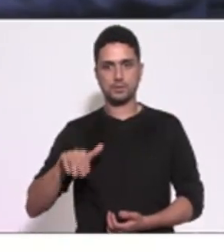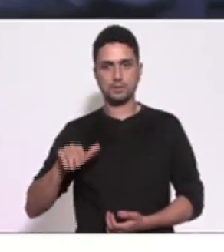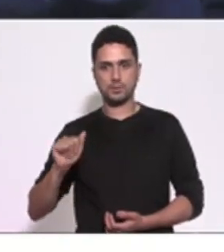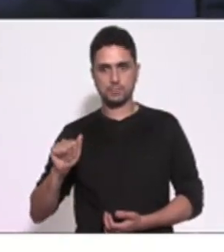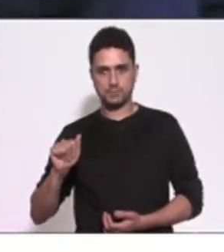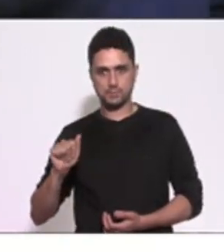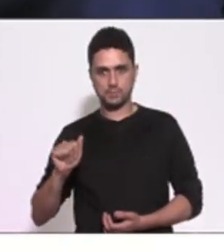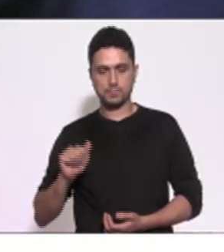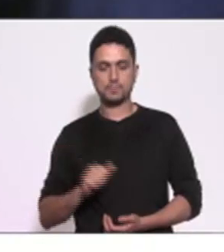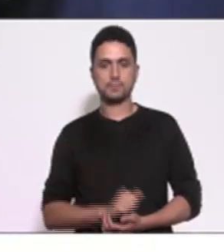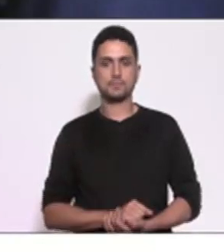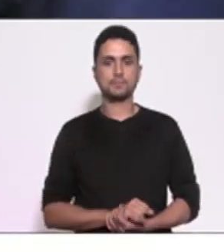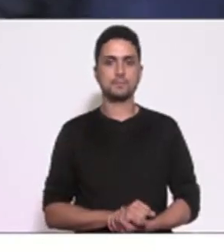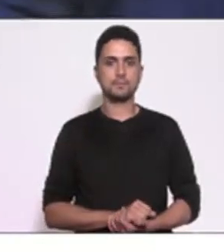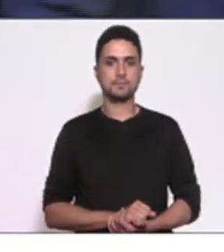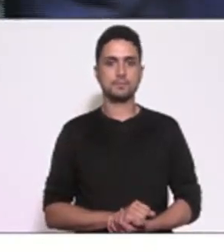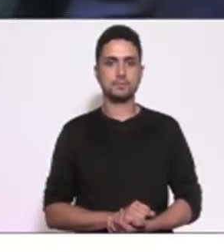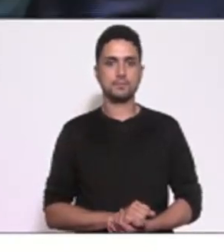Deputado Coronel Salema.